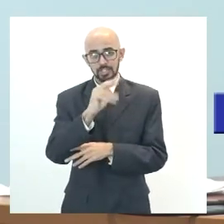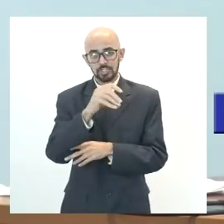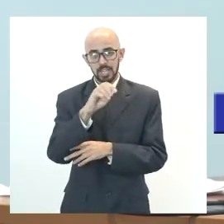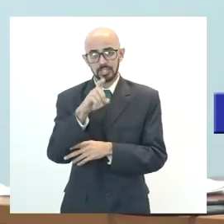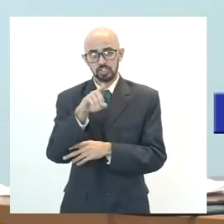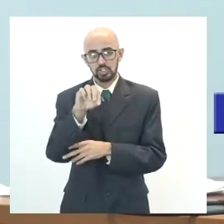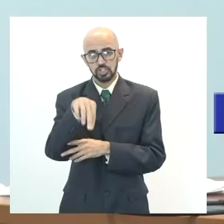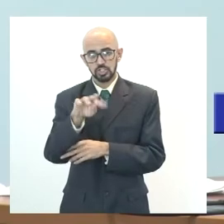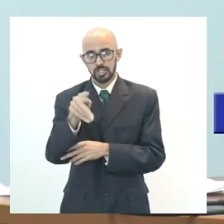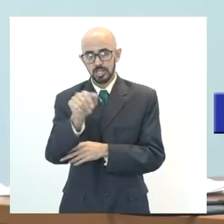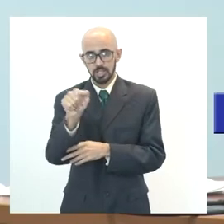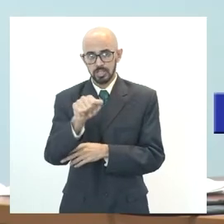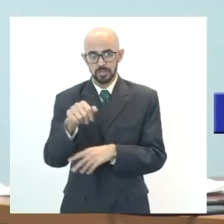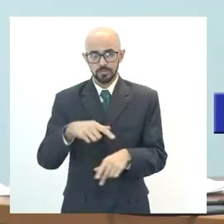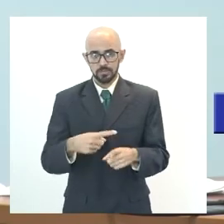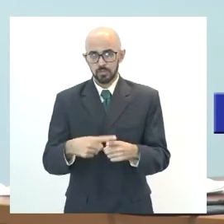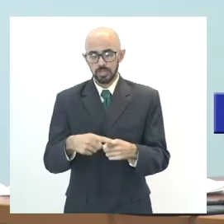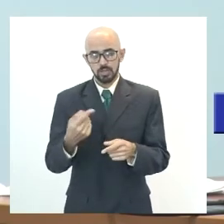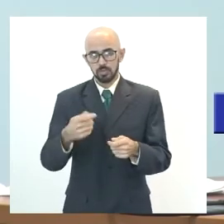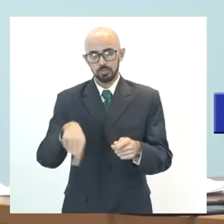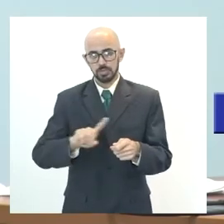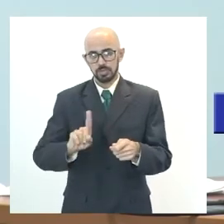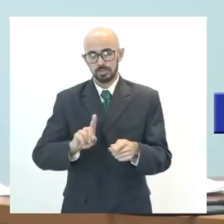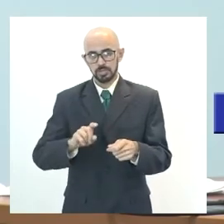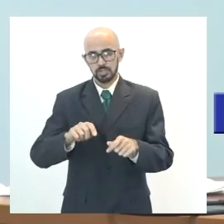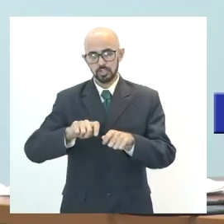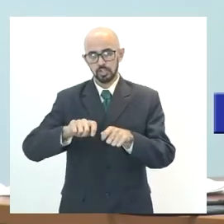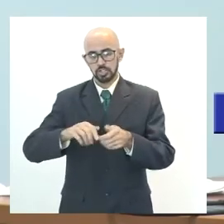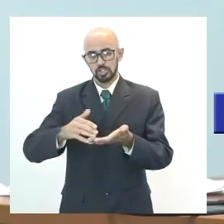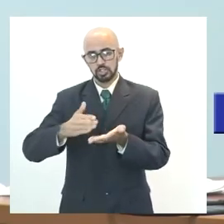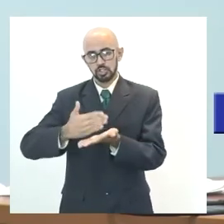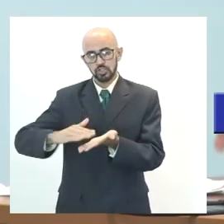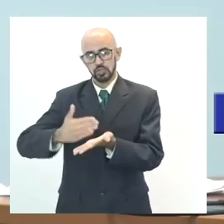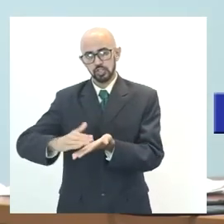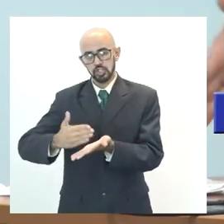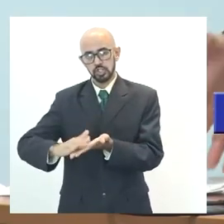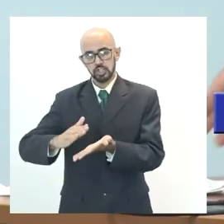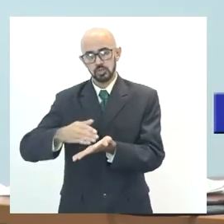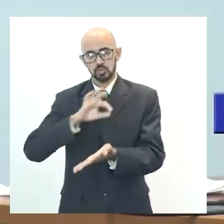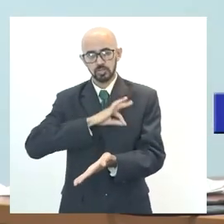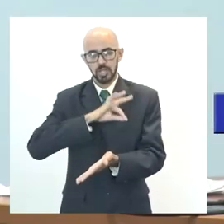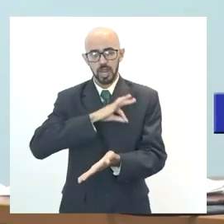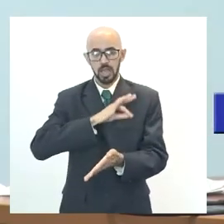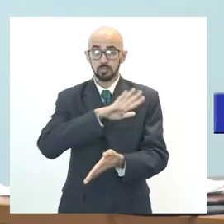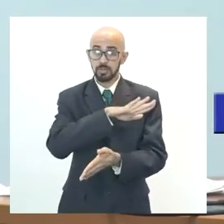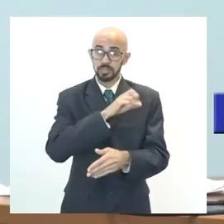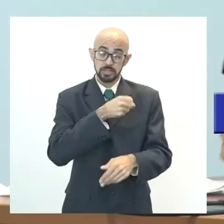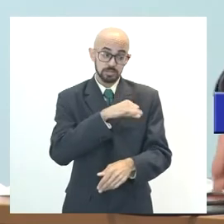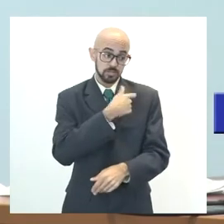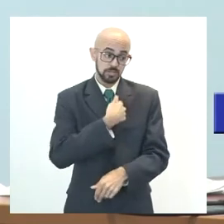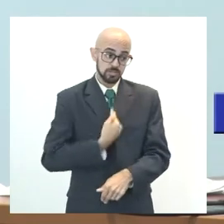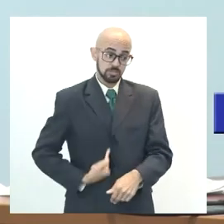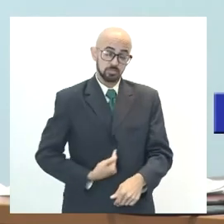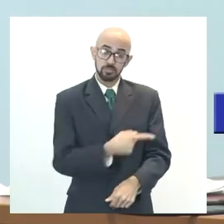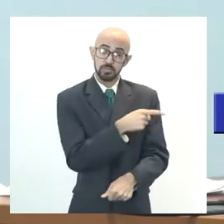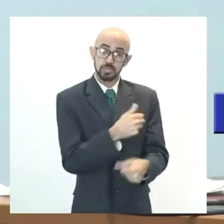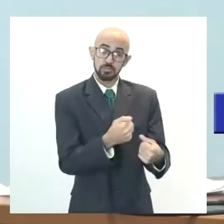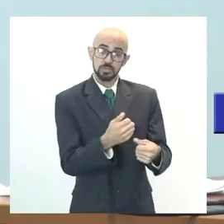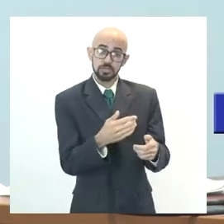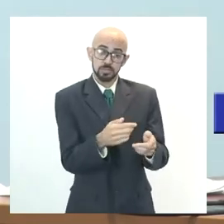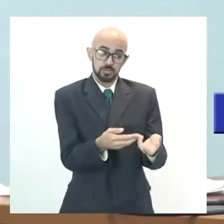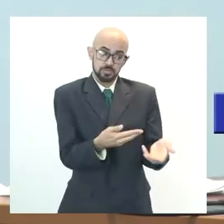estabilidade não precisa dividir seu salário com ninguém agora você ajudou que depende do governo de plantão esse sim